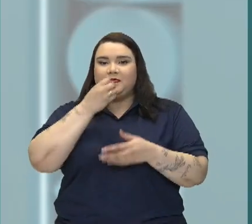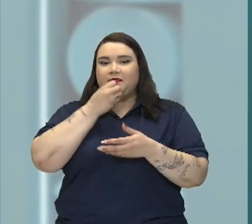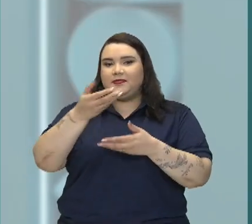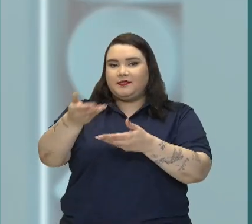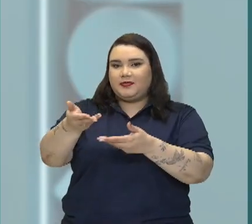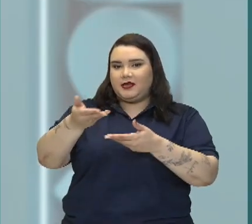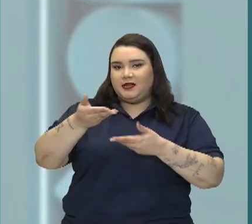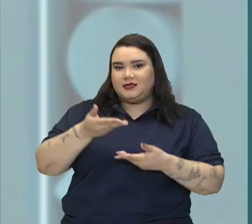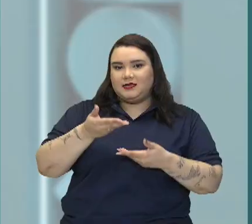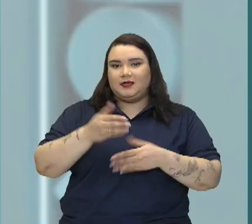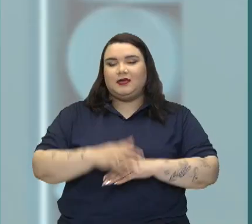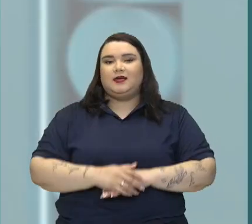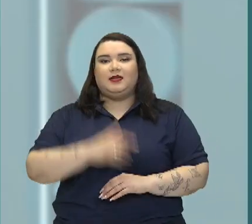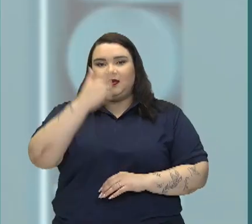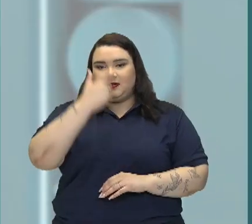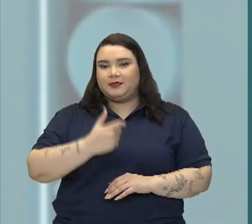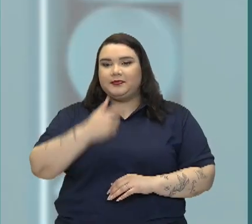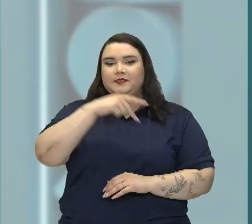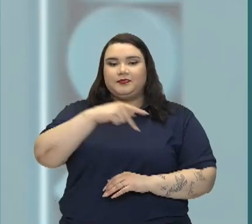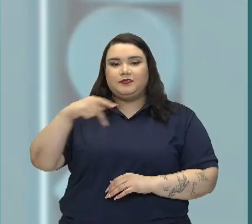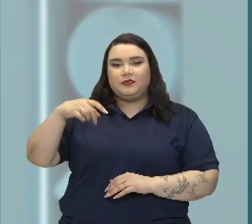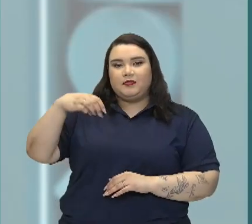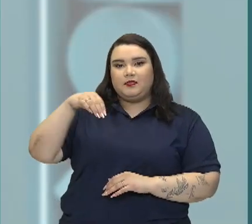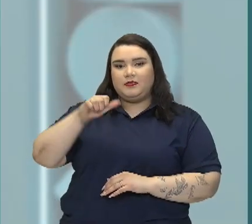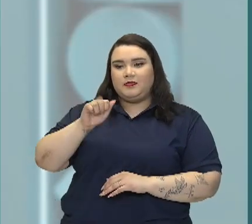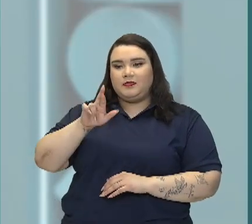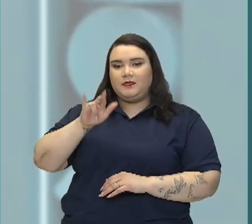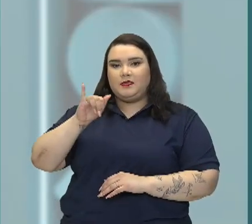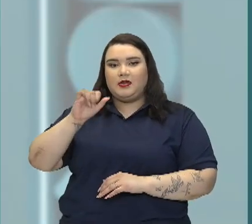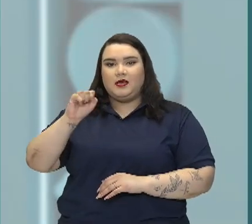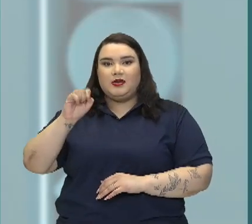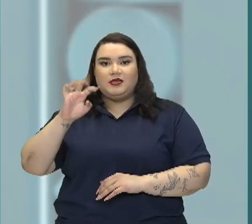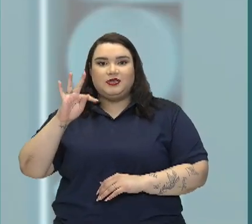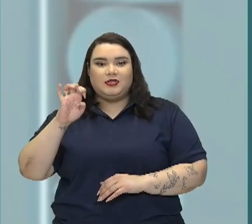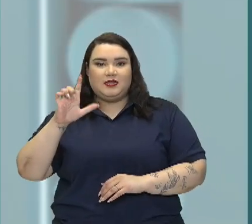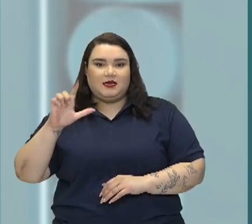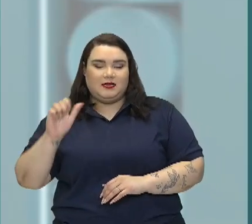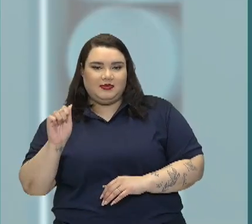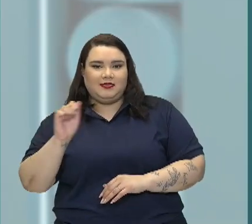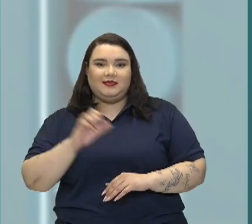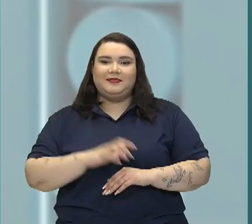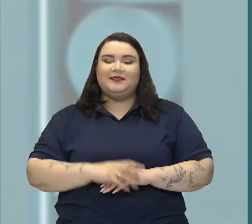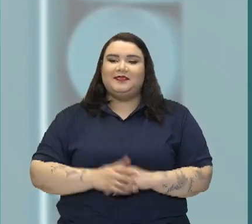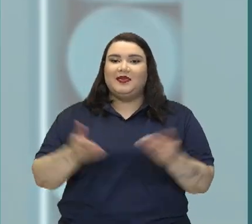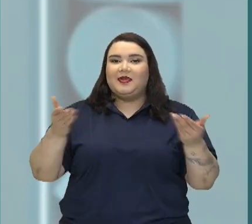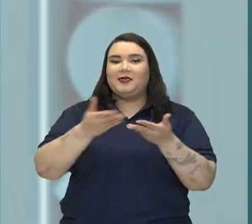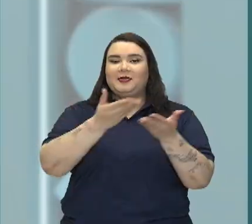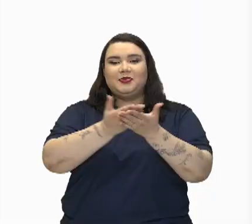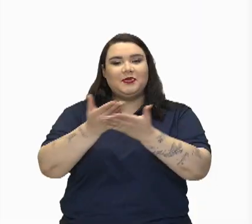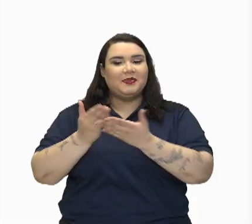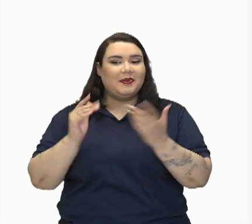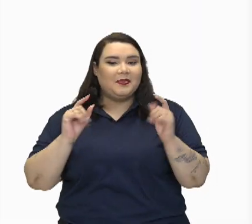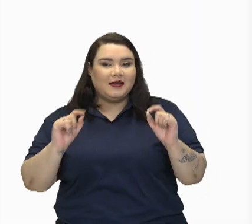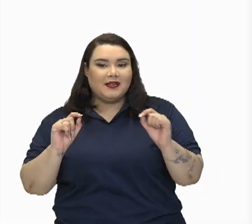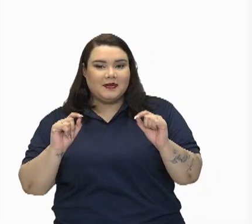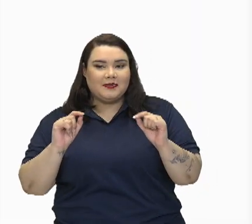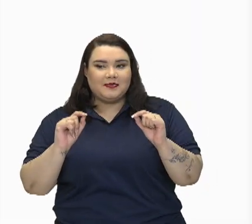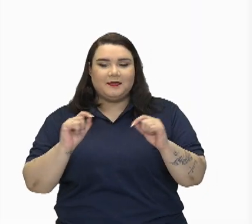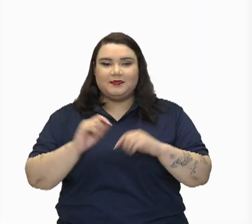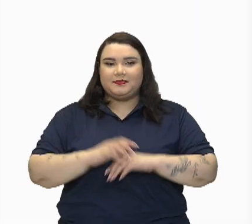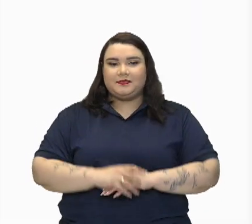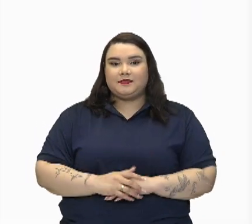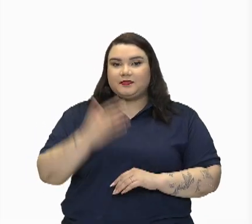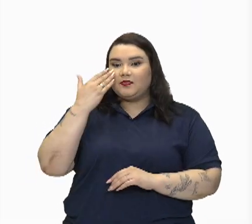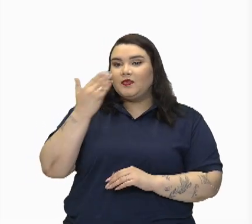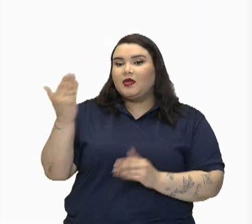muito bem-vindos. Eu sou a professora Maristela Marchante. Vamos ver o que vamos estudar nessa aula? Nós temos